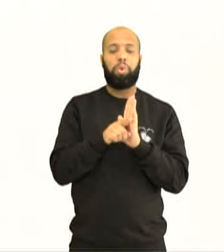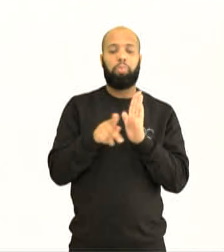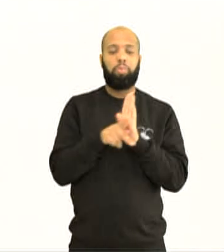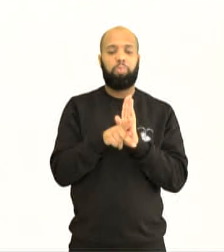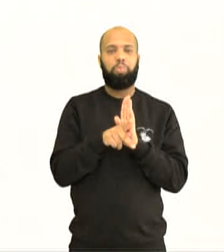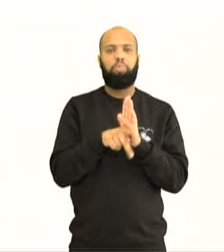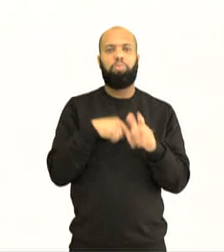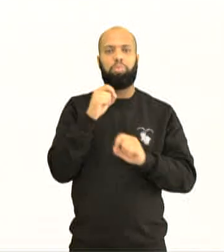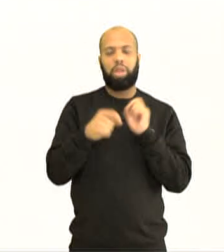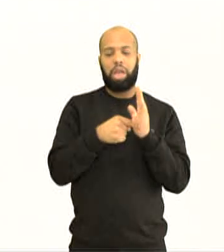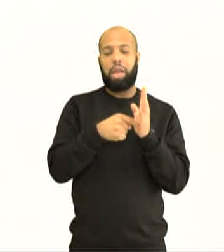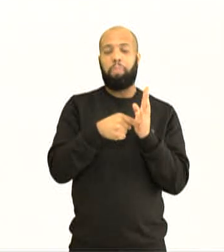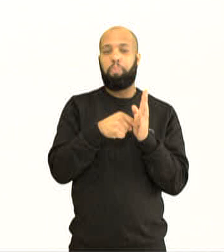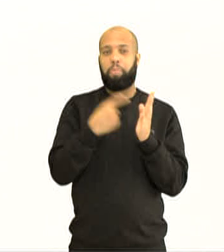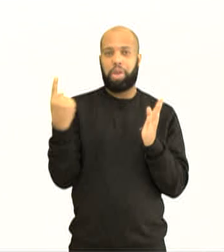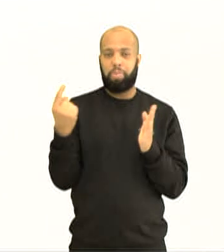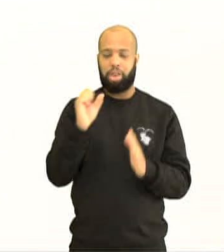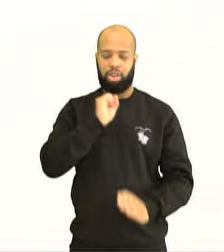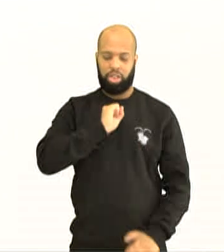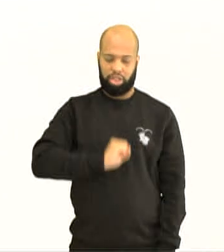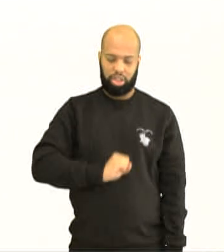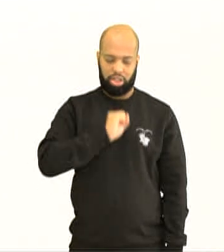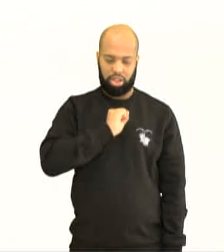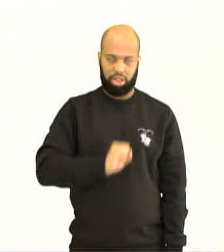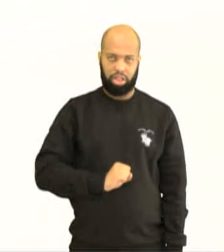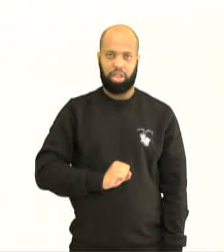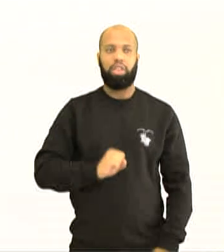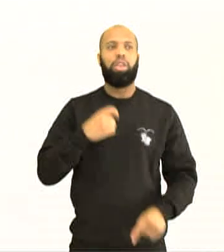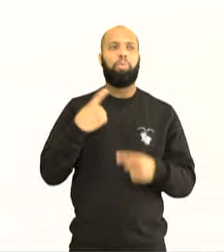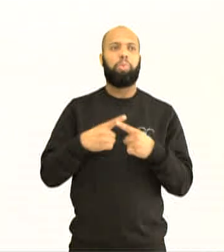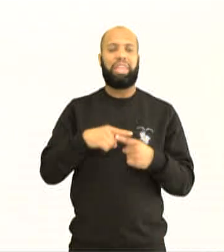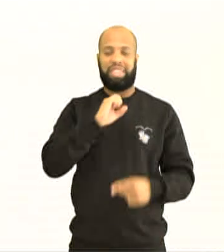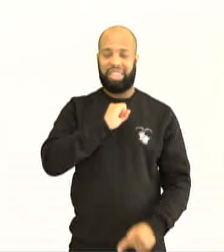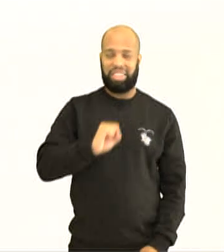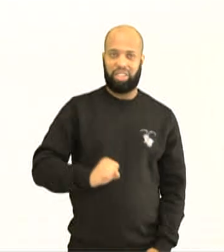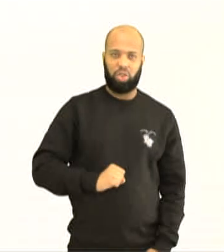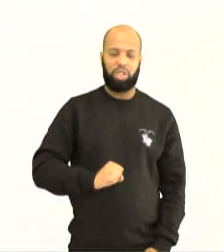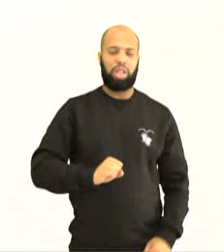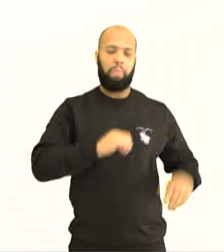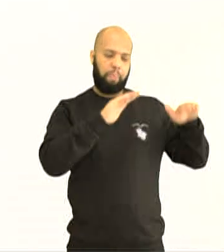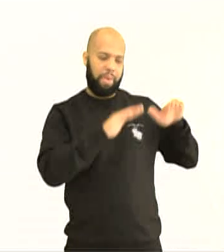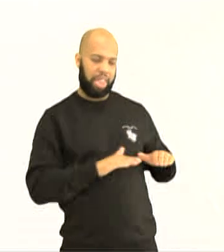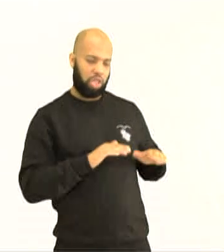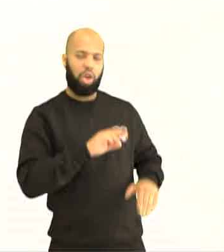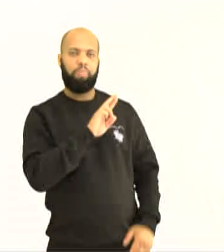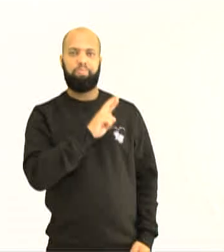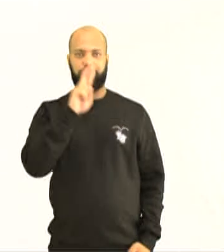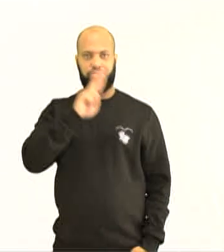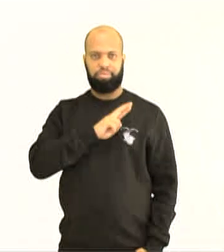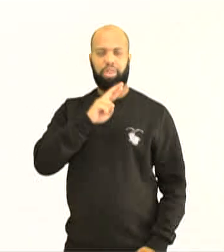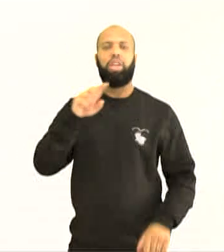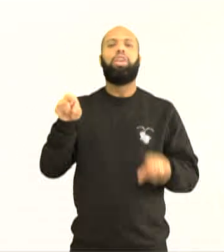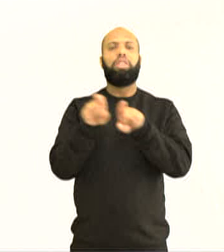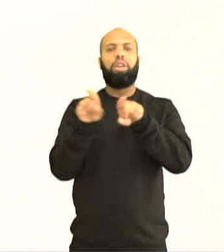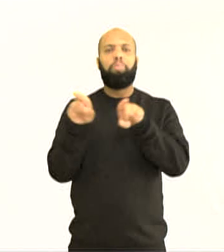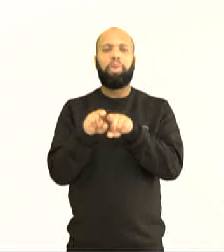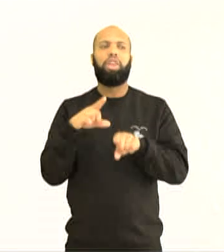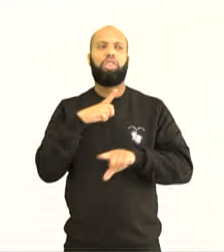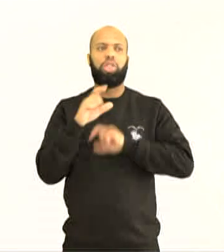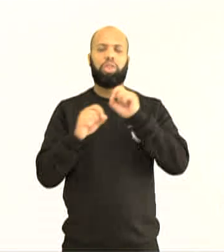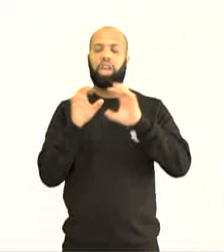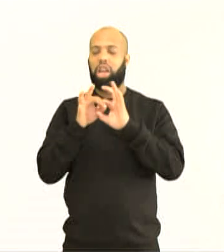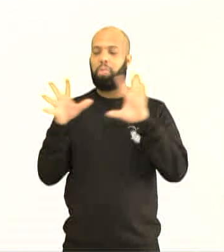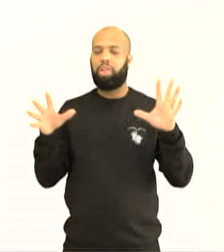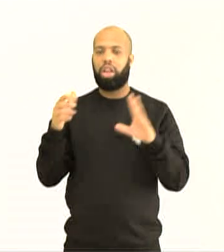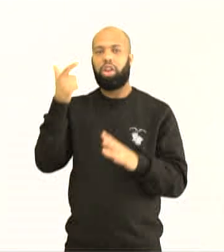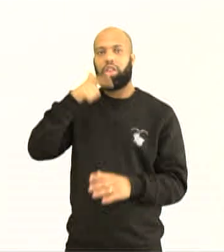ver as estátuas dentro do templo principal. Os sacerdotes menores, que eram exatamente os religiosos da época, eles também tinham a liberdade